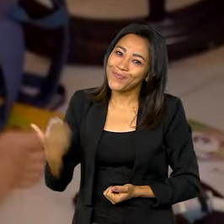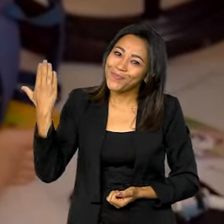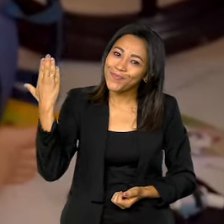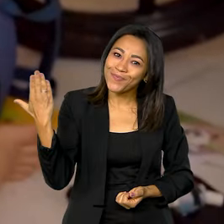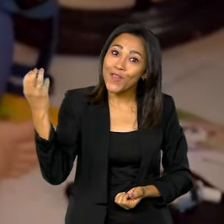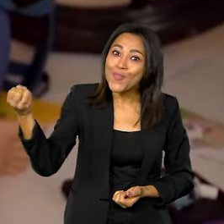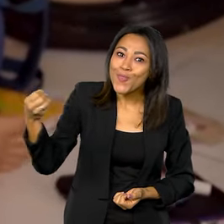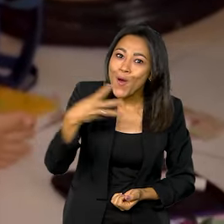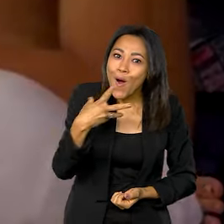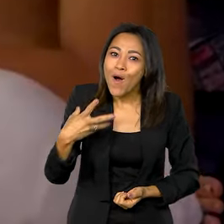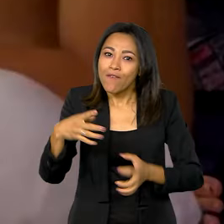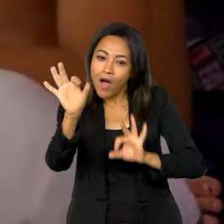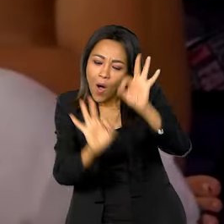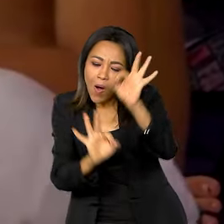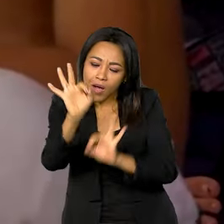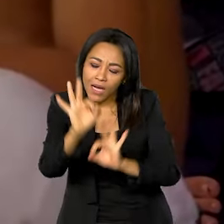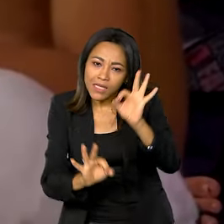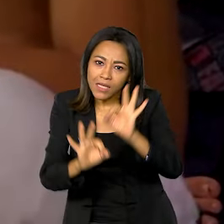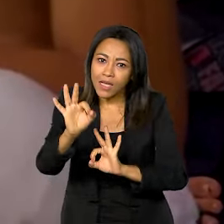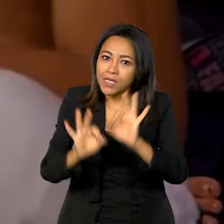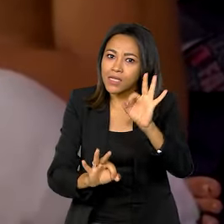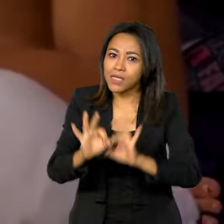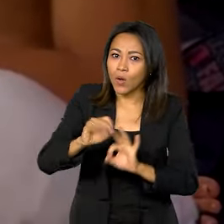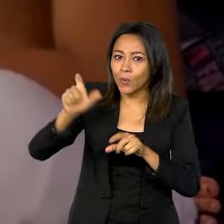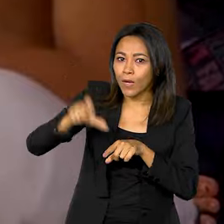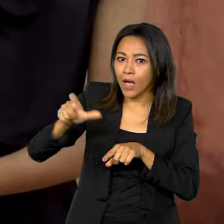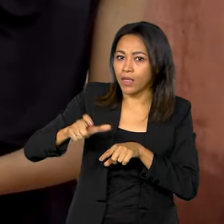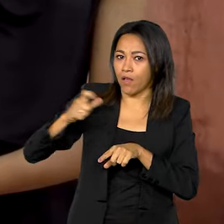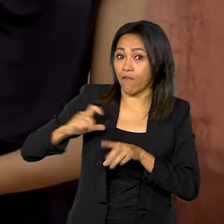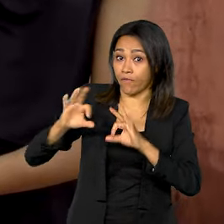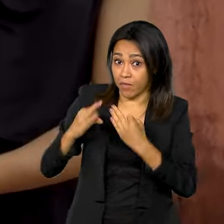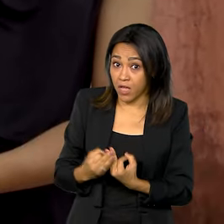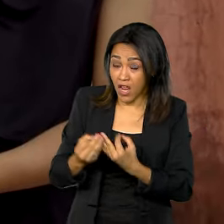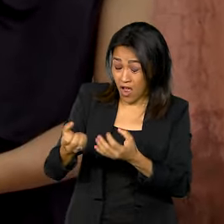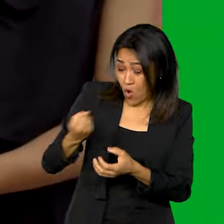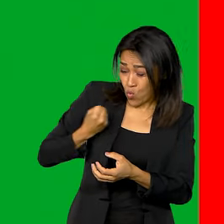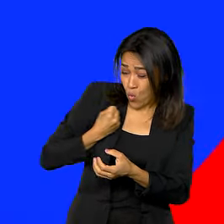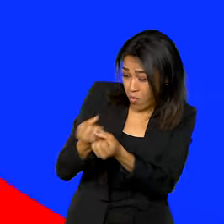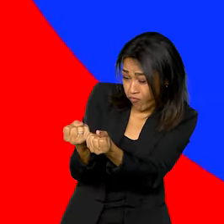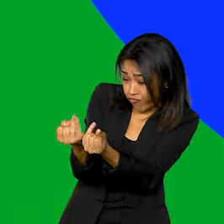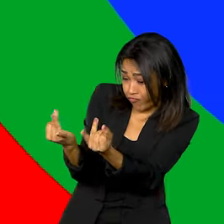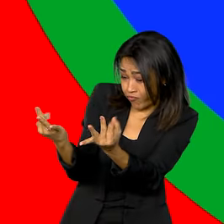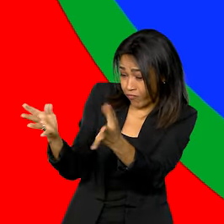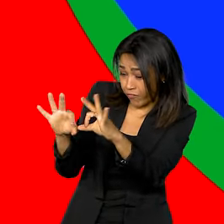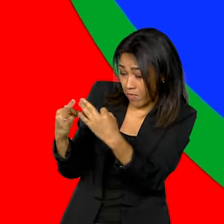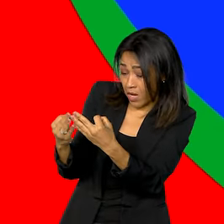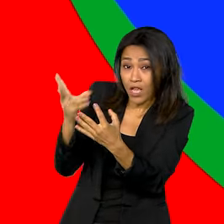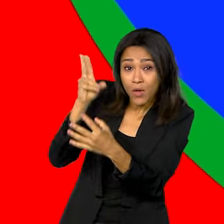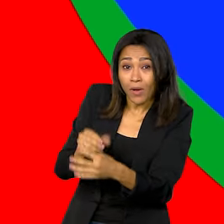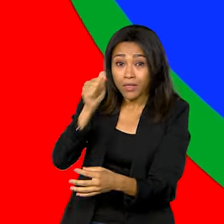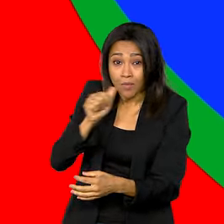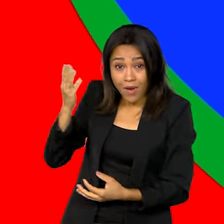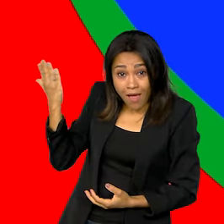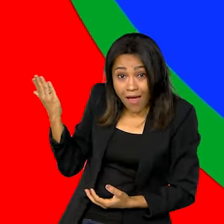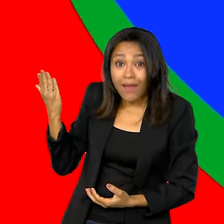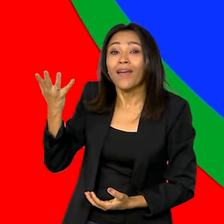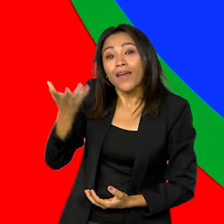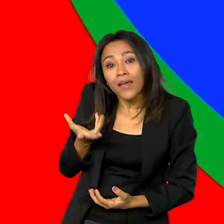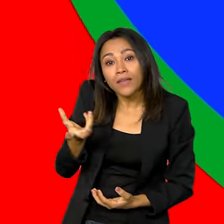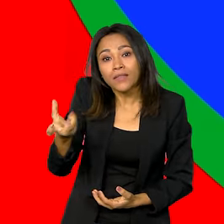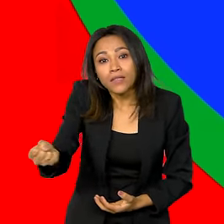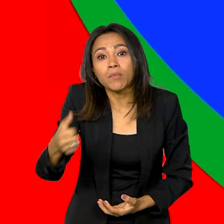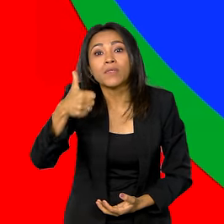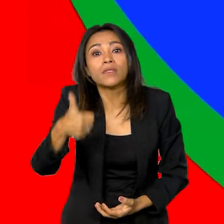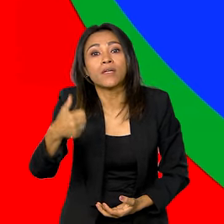a nova estruturação do programa Bolsa Família vai garantir que famílias numerosas como as de Cristiane recebam pelo